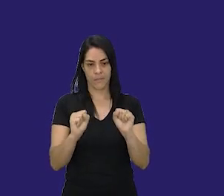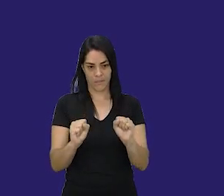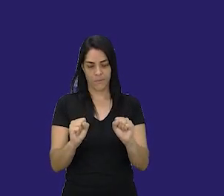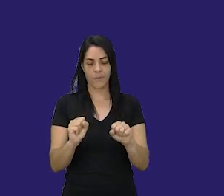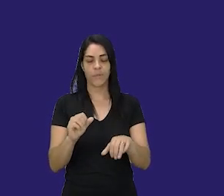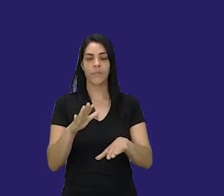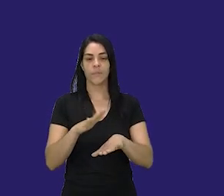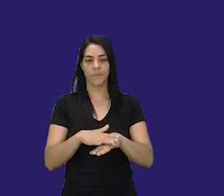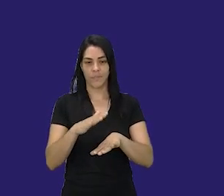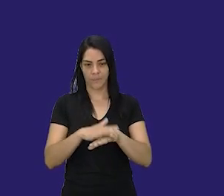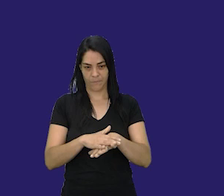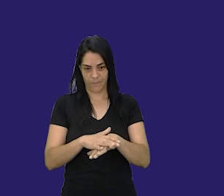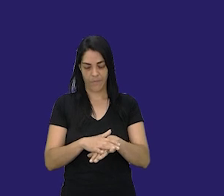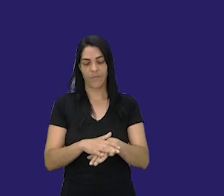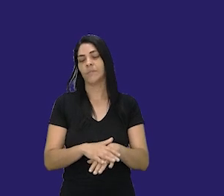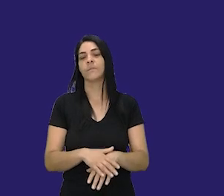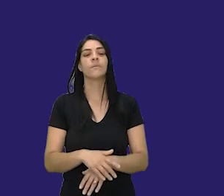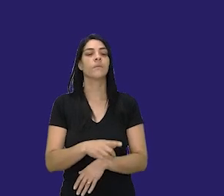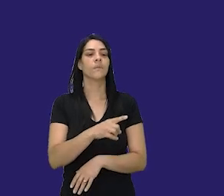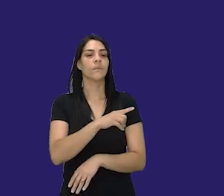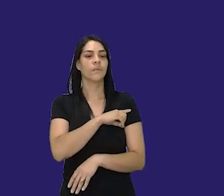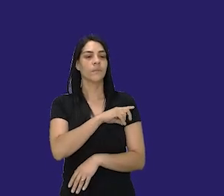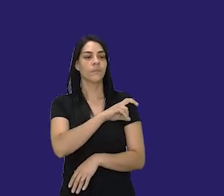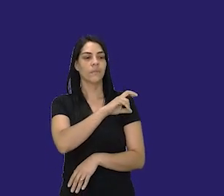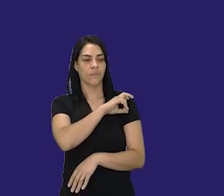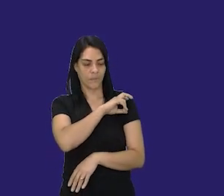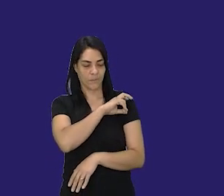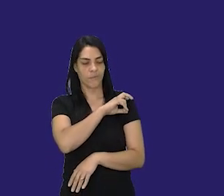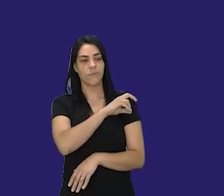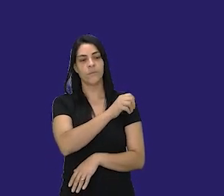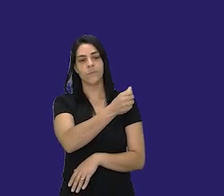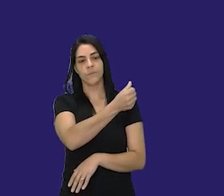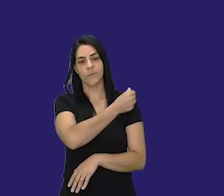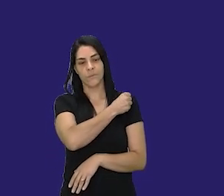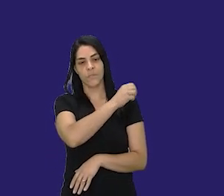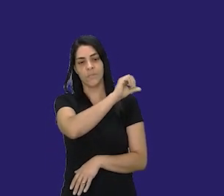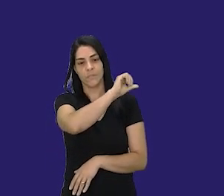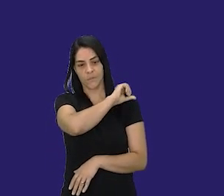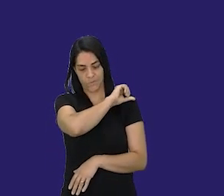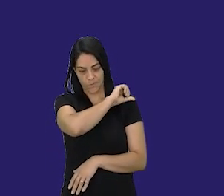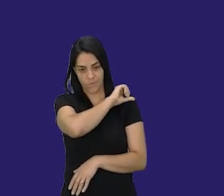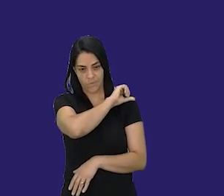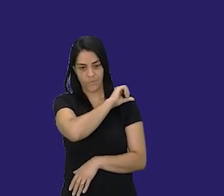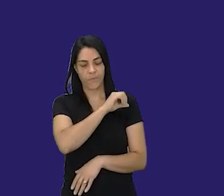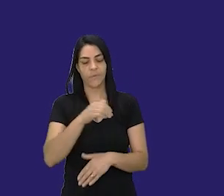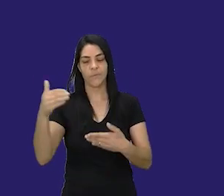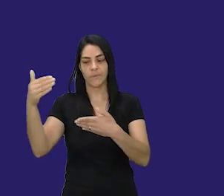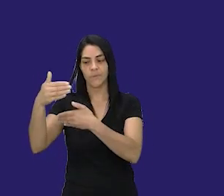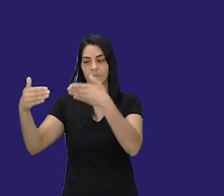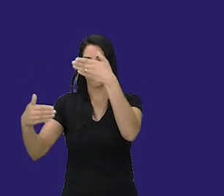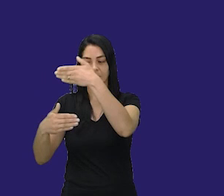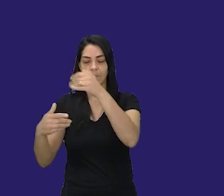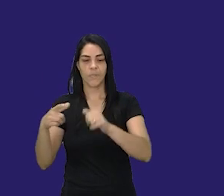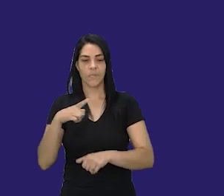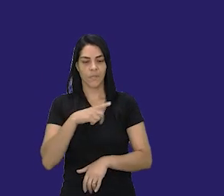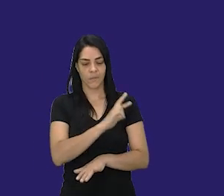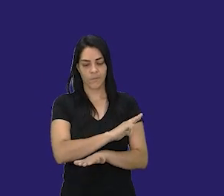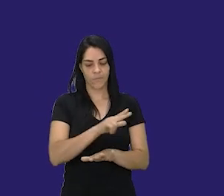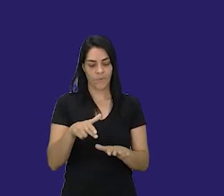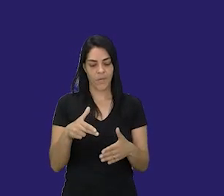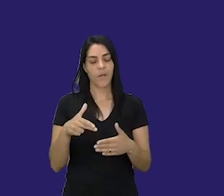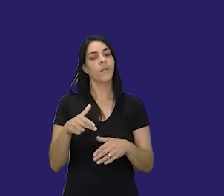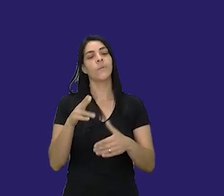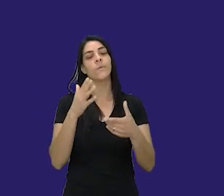anos iniciais do ensino fundamental, e nesse slide vocês têm também os QR Codes para acessar o